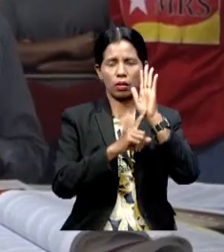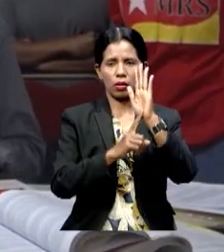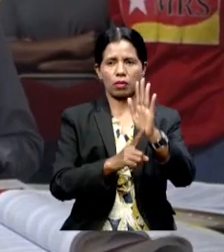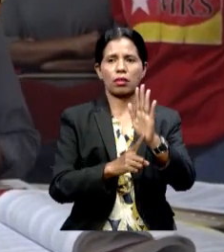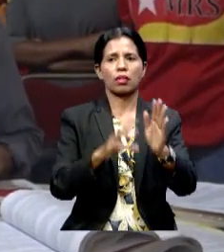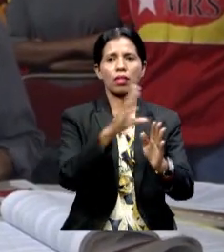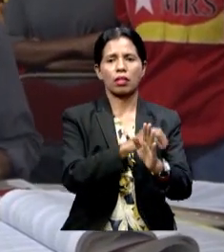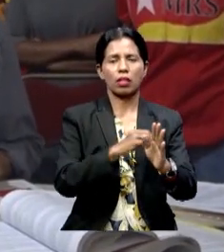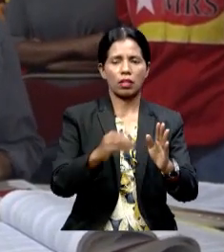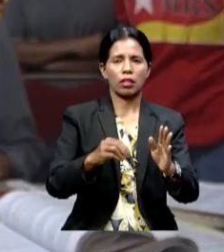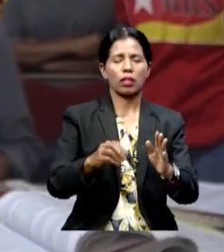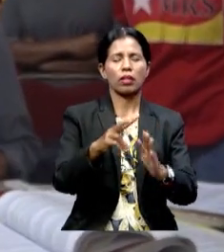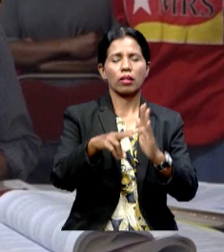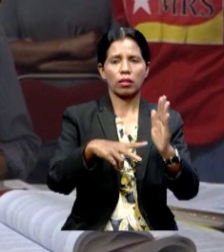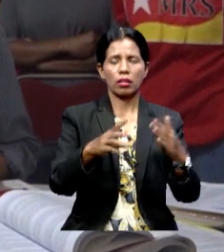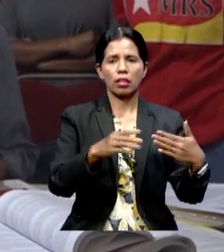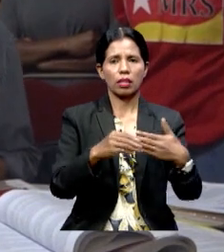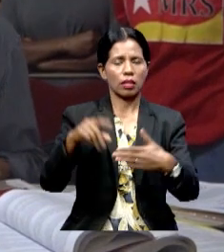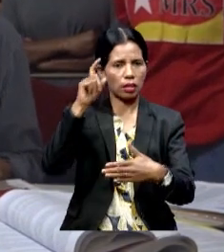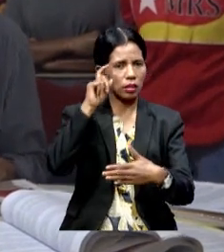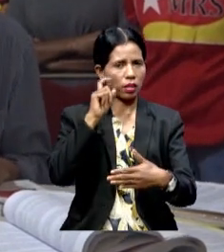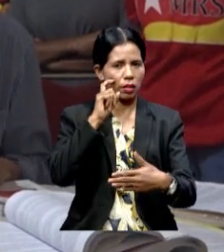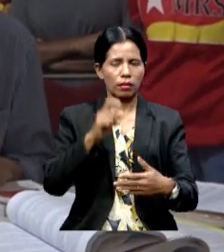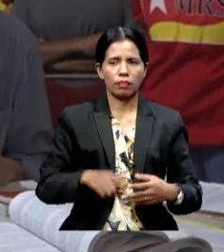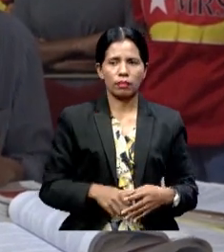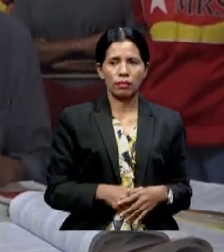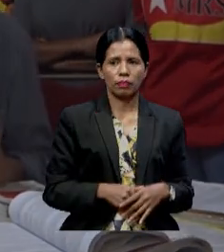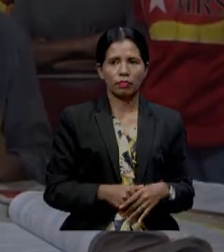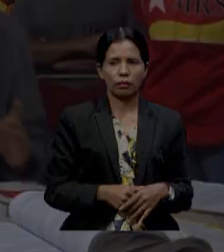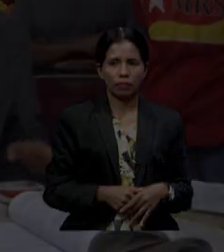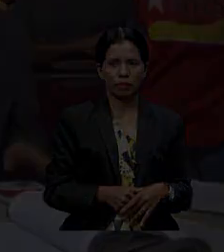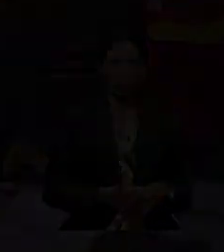desfama líder Kairala Sanana Guzmão Emerenciana Martins Tito Silva GMN.